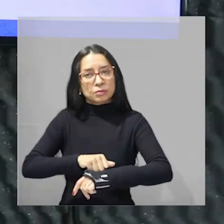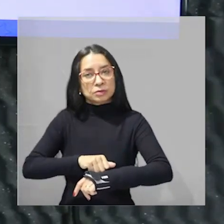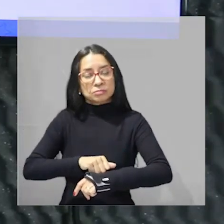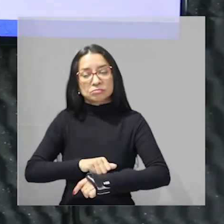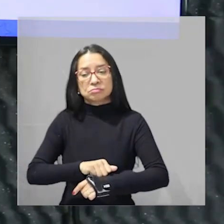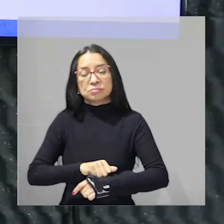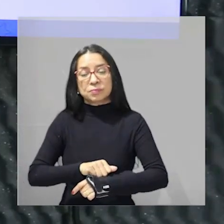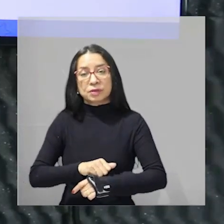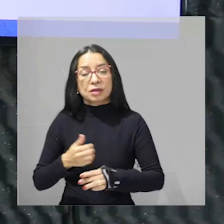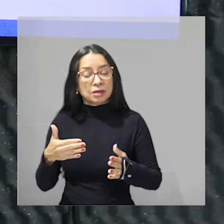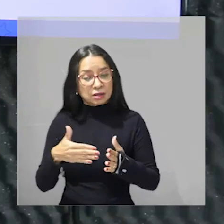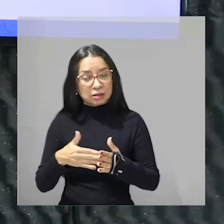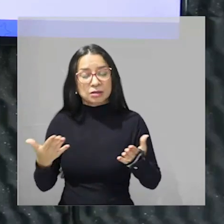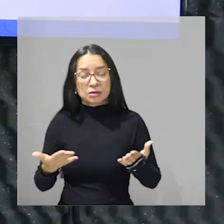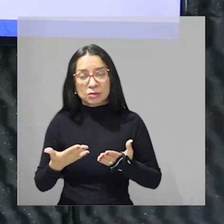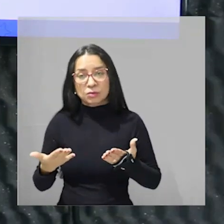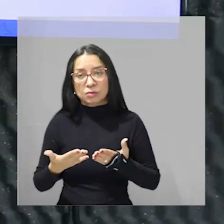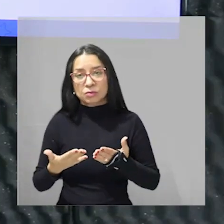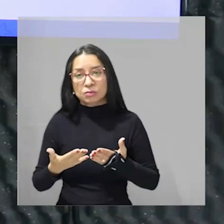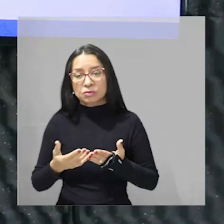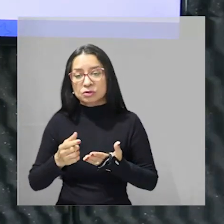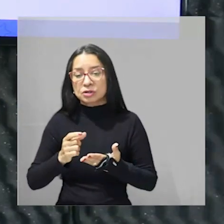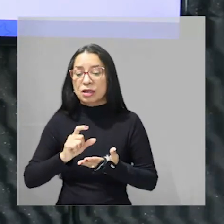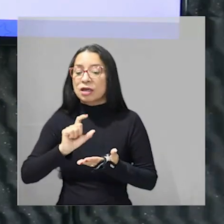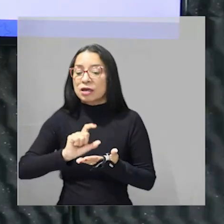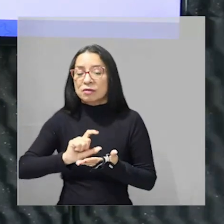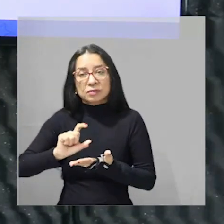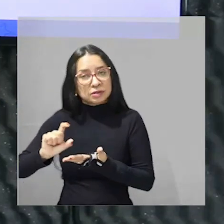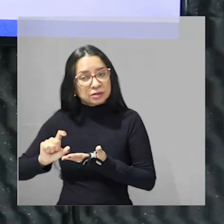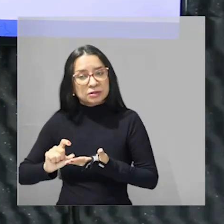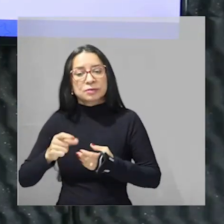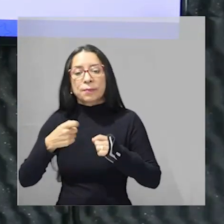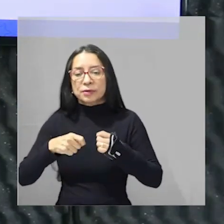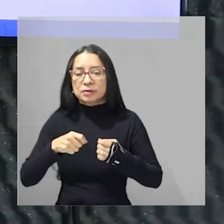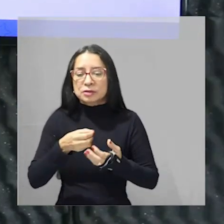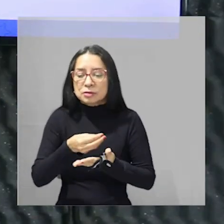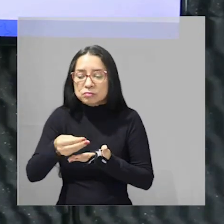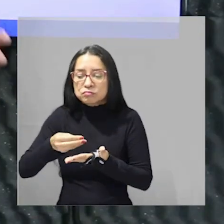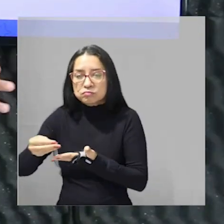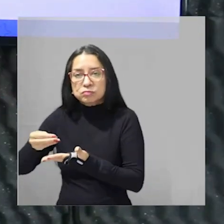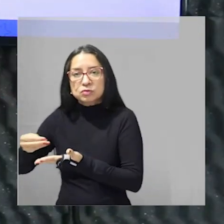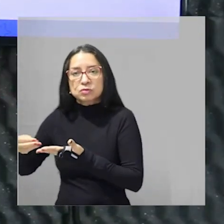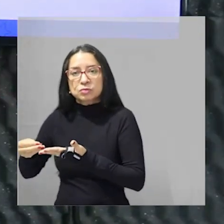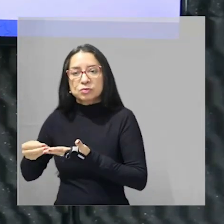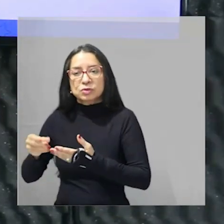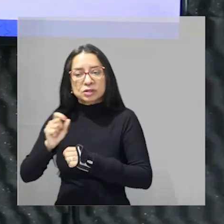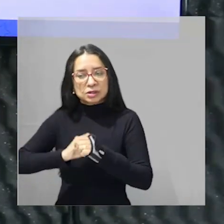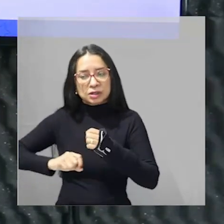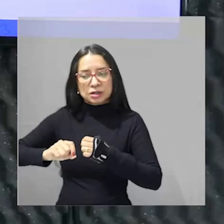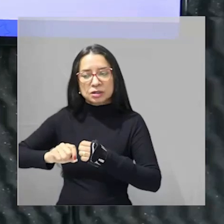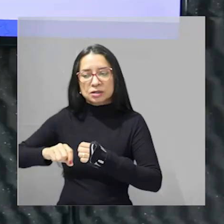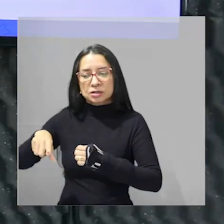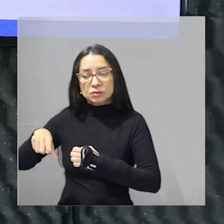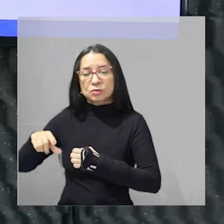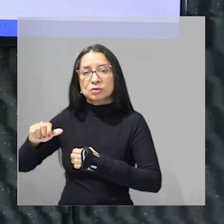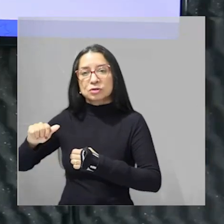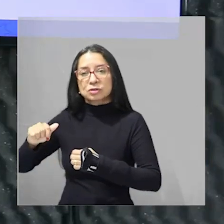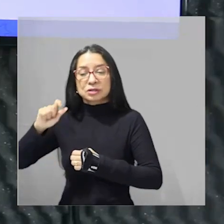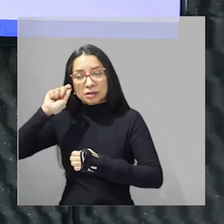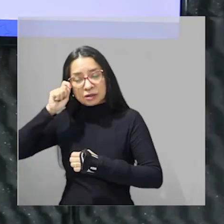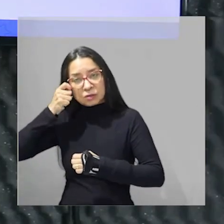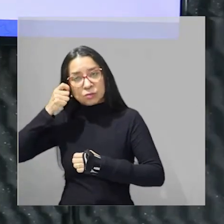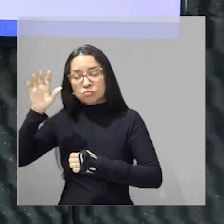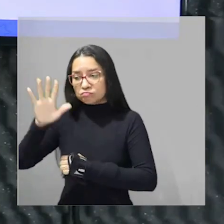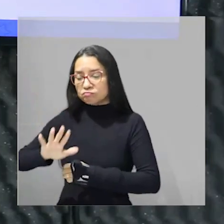aí em 2022, a vacinação ainda precisa andar bastante em regiões, por exemplo, do continente africano, do sudeste asiático. Tá